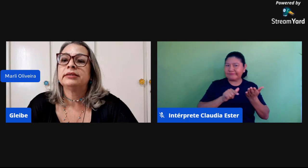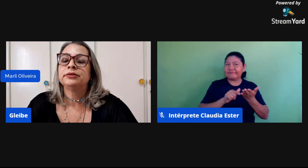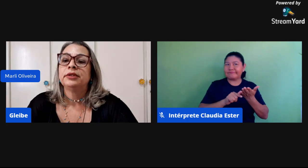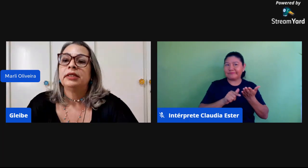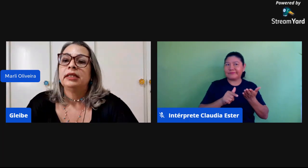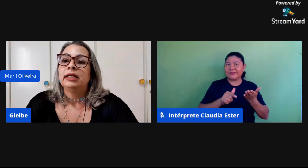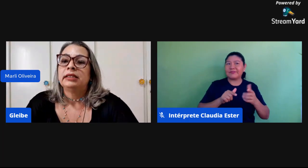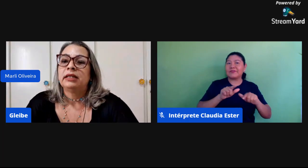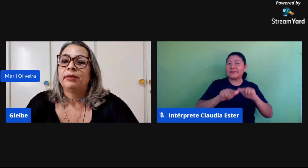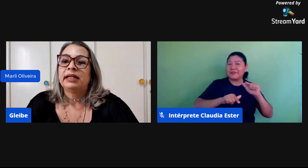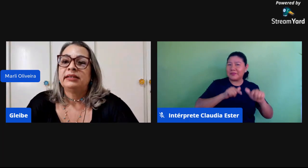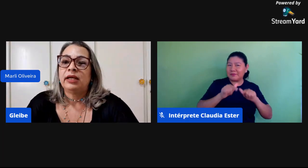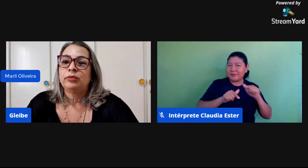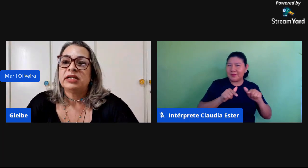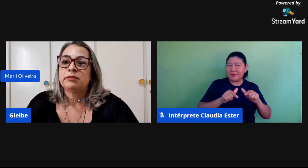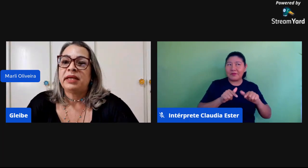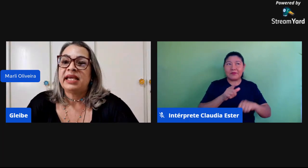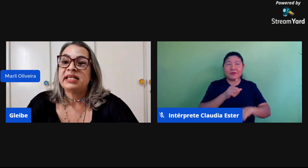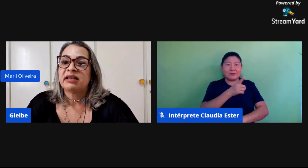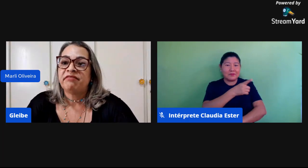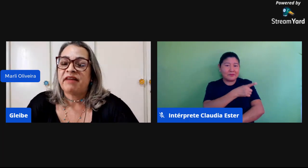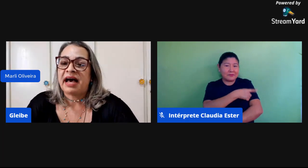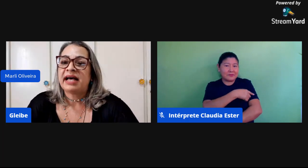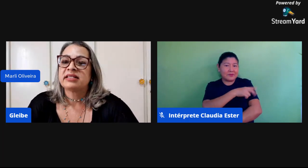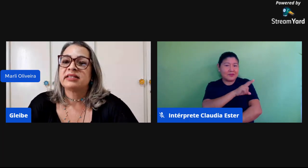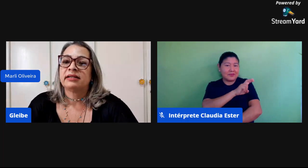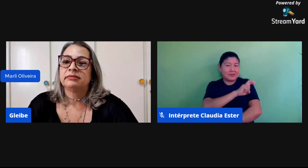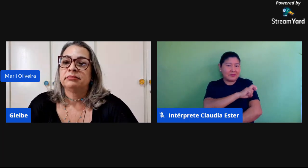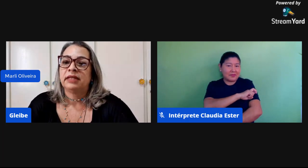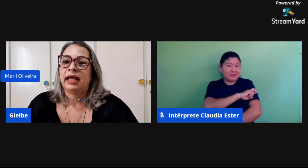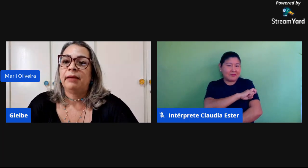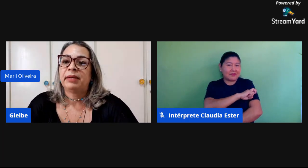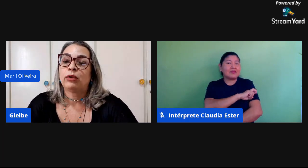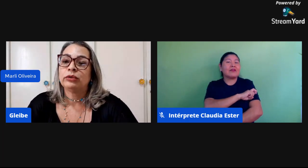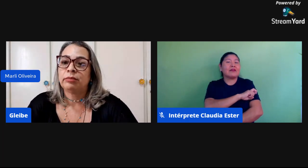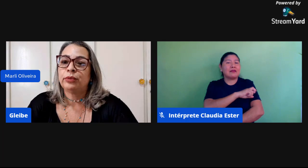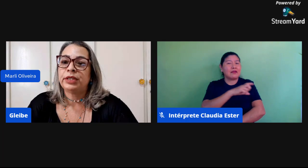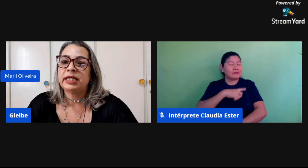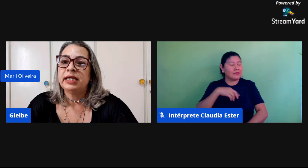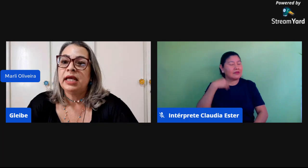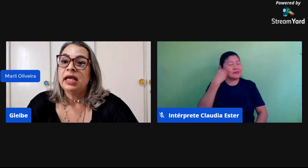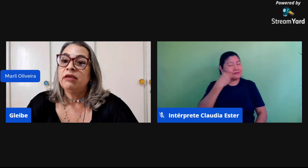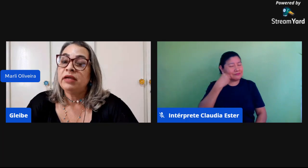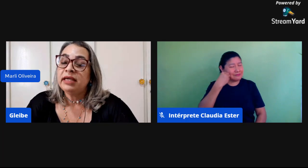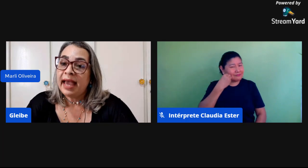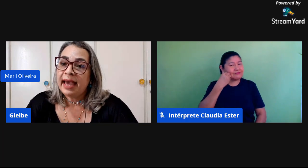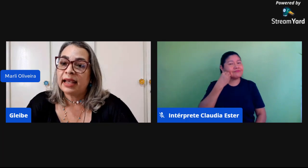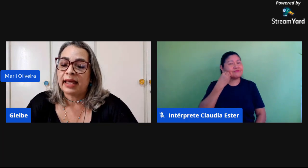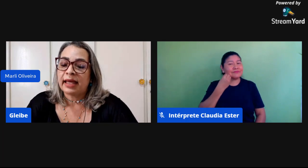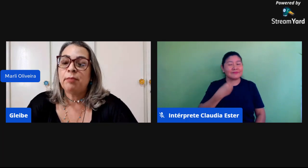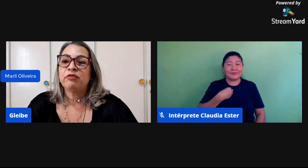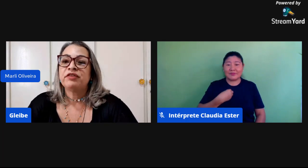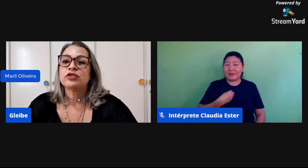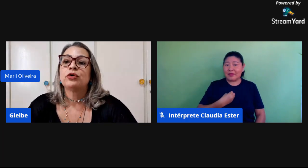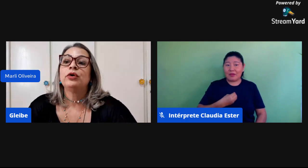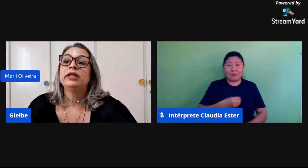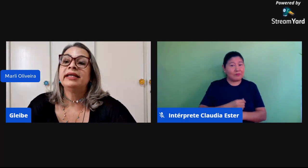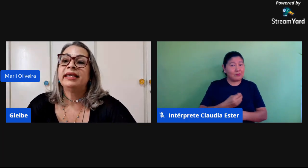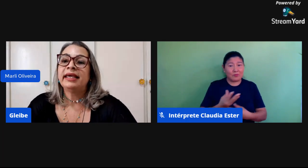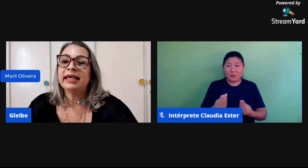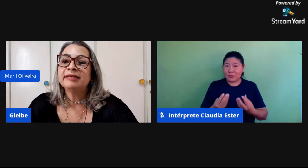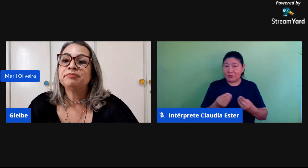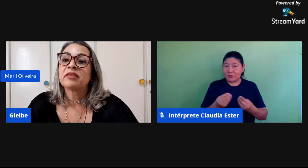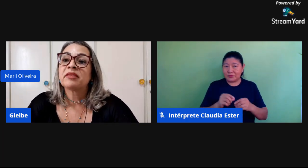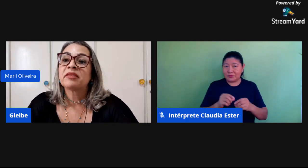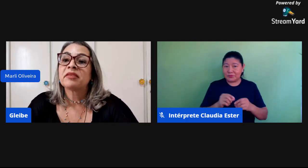5º ano, então ela tem uma experiência vasta, né, para contribuir. E ela é uma